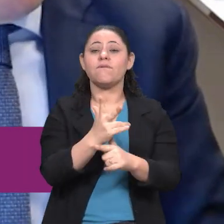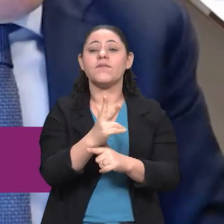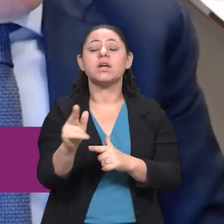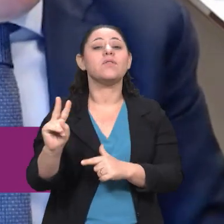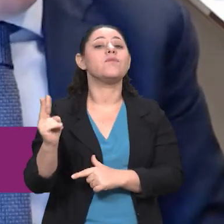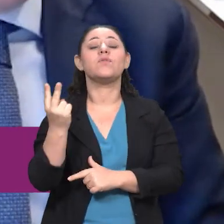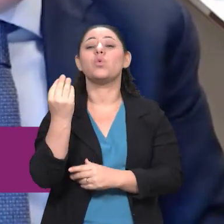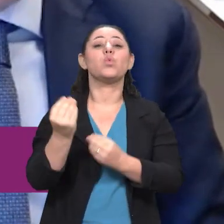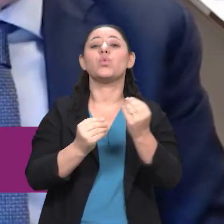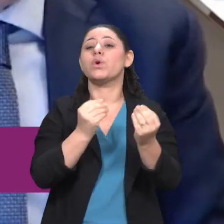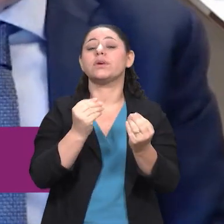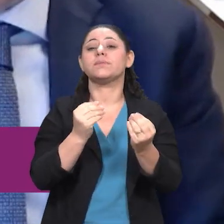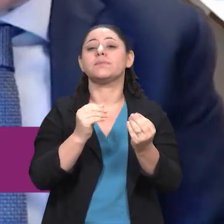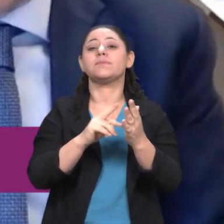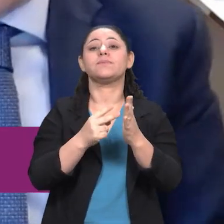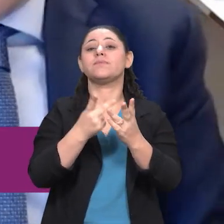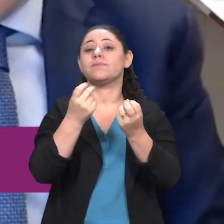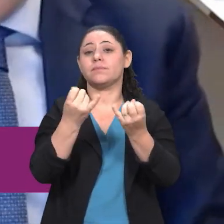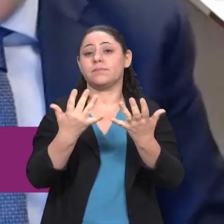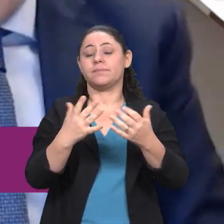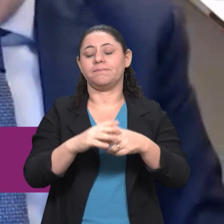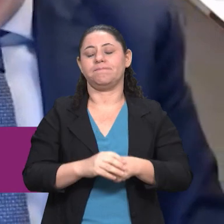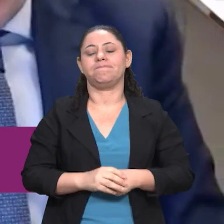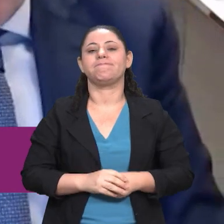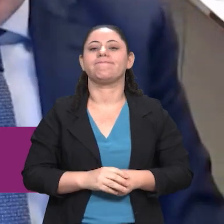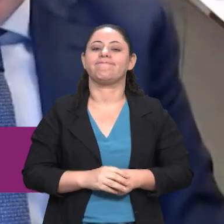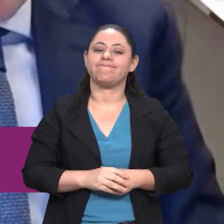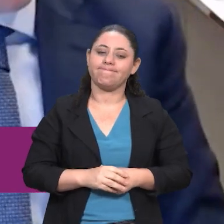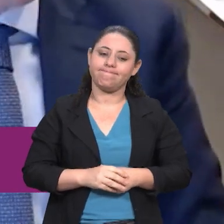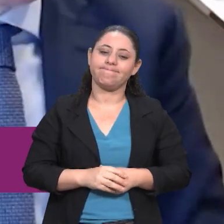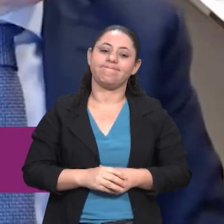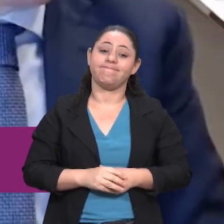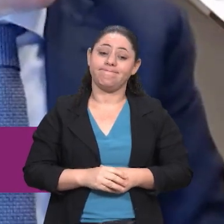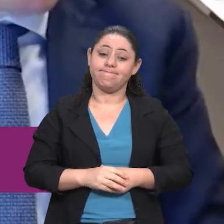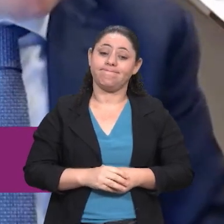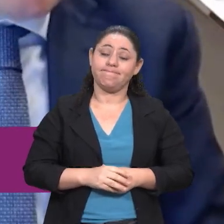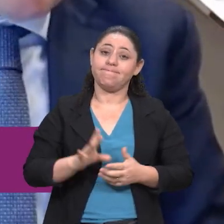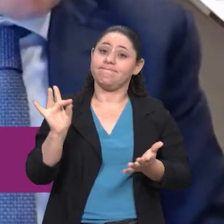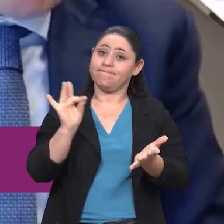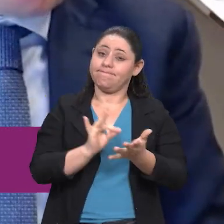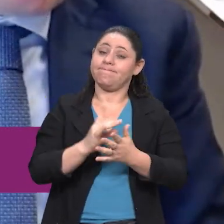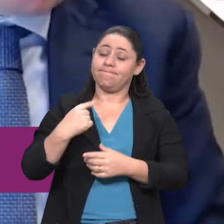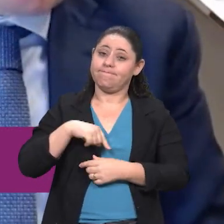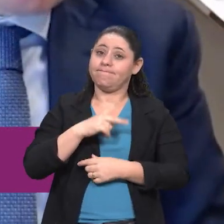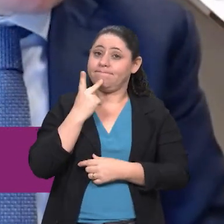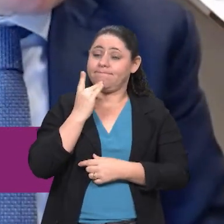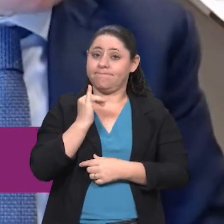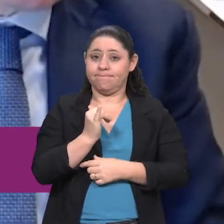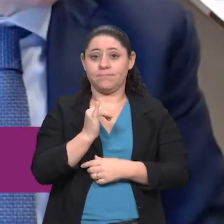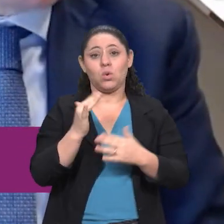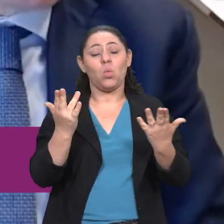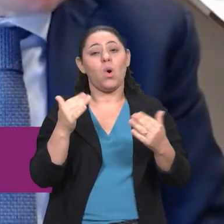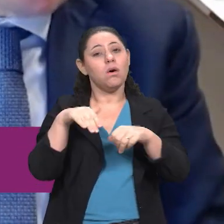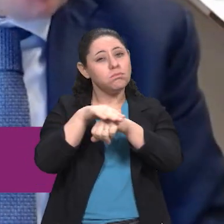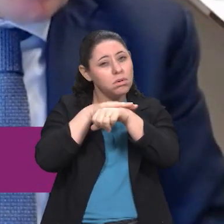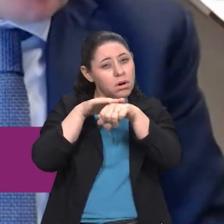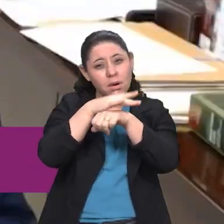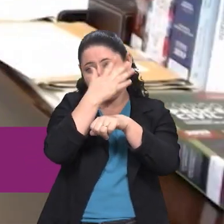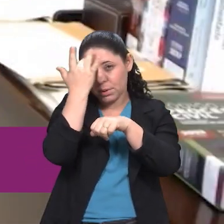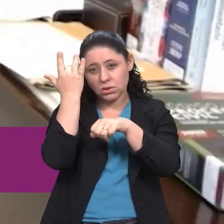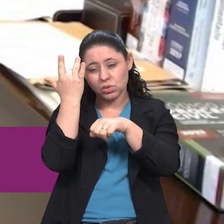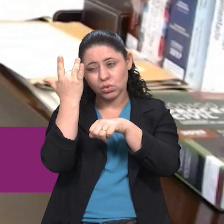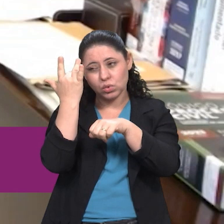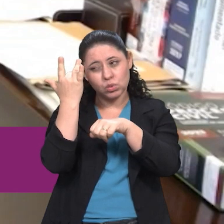vocês? Então, né, Lívia, assim, na verdade, nós costumamos dizer, né, quando nós conversamos com as pessoas que não são do